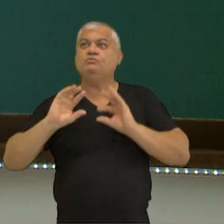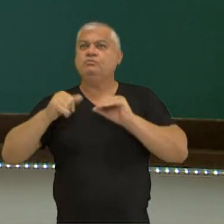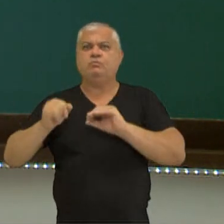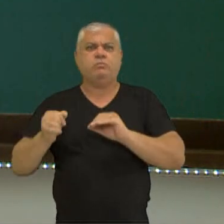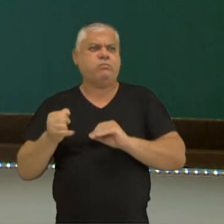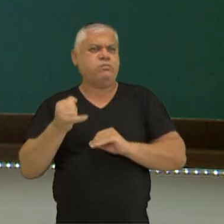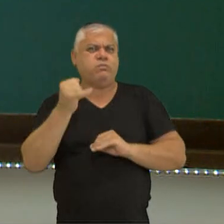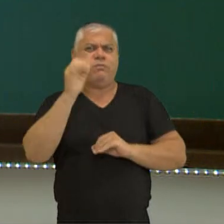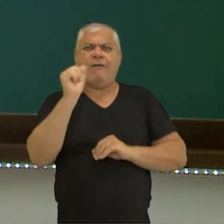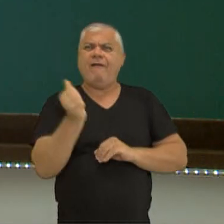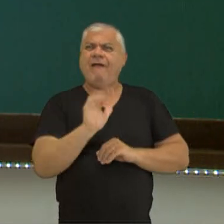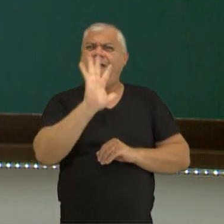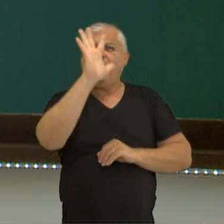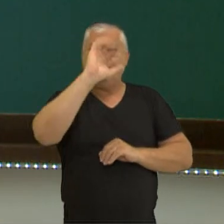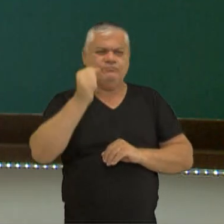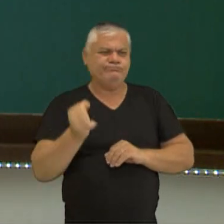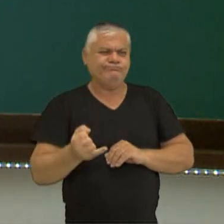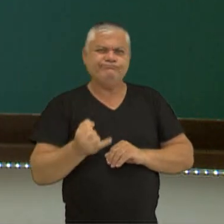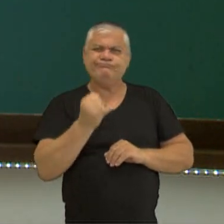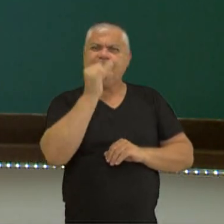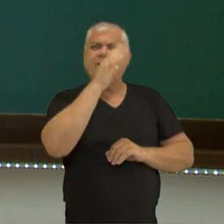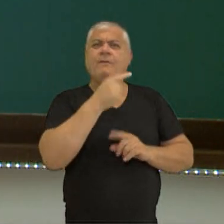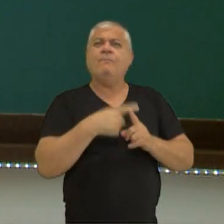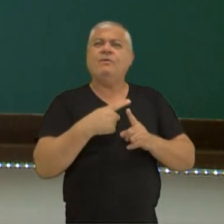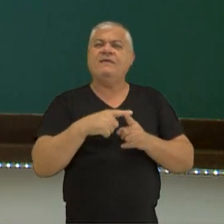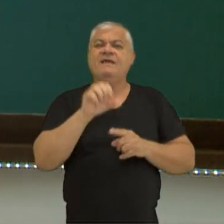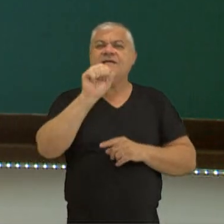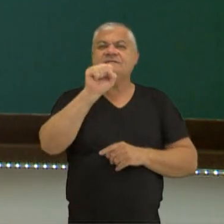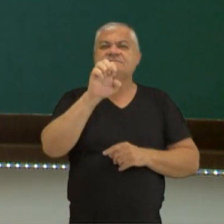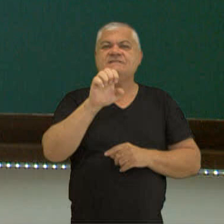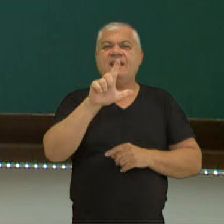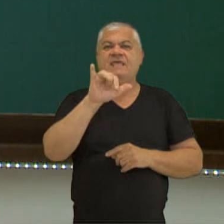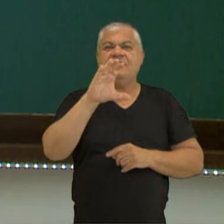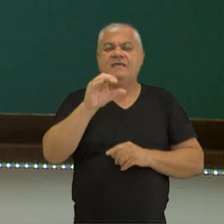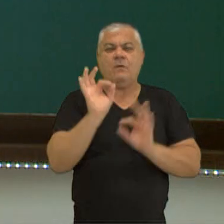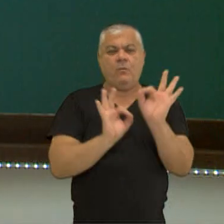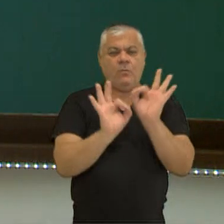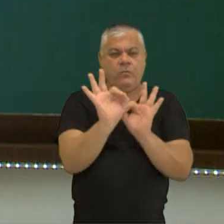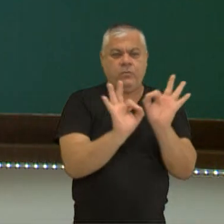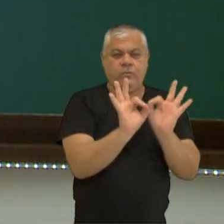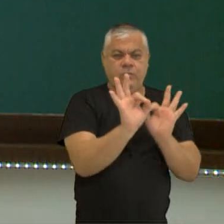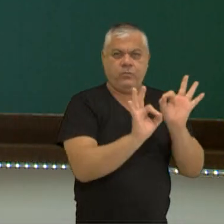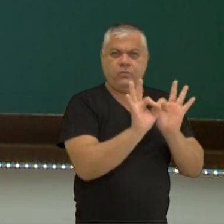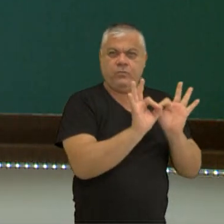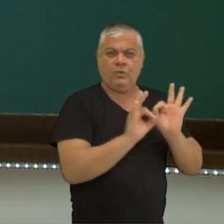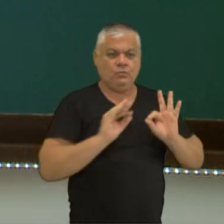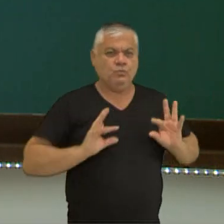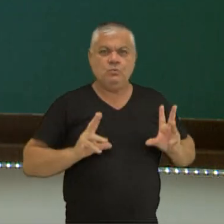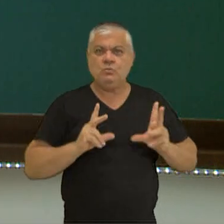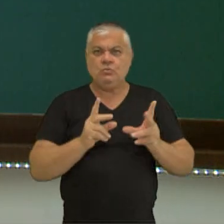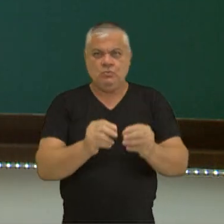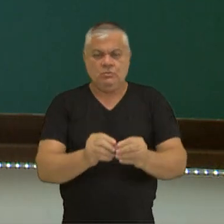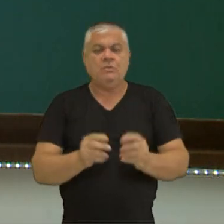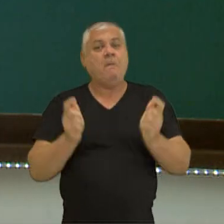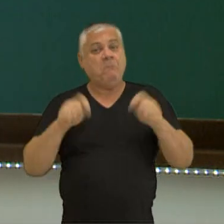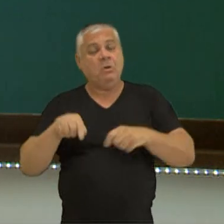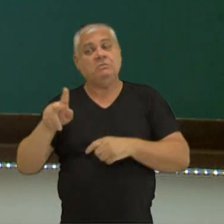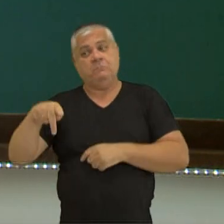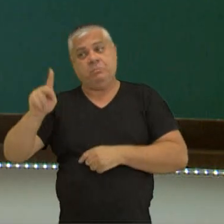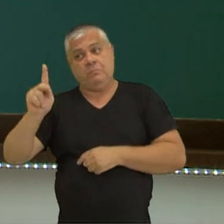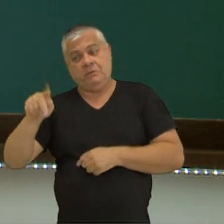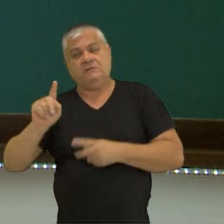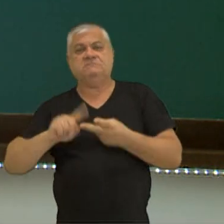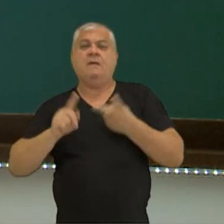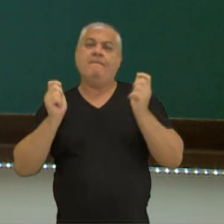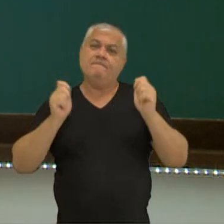tudo na sociedade, porque a taxa Selic vai organizando todas as taxas de juros que a gente tem aí. Pode ser na poupança,